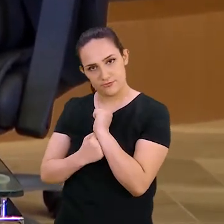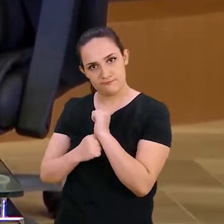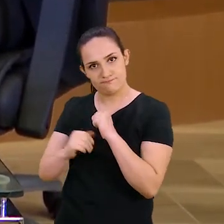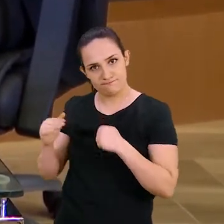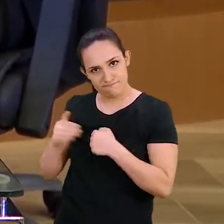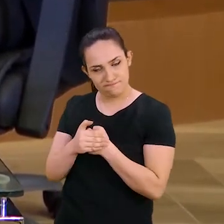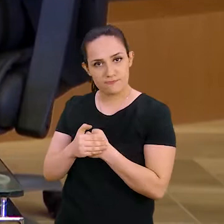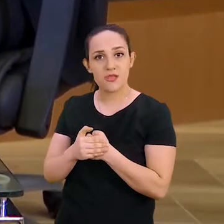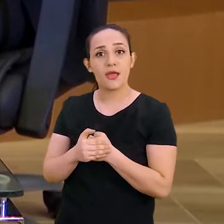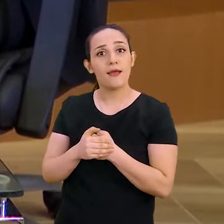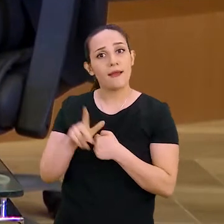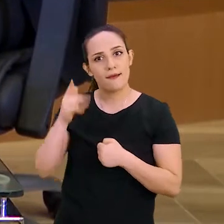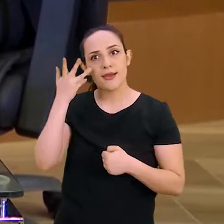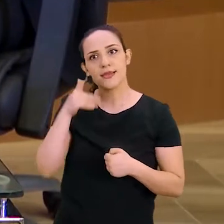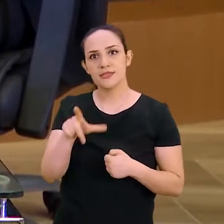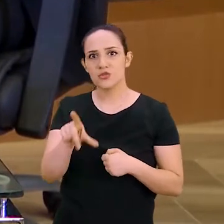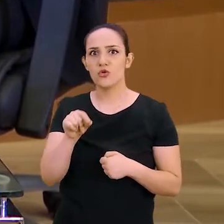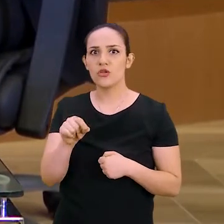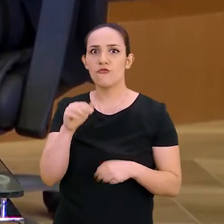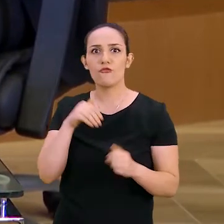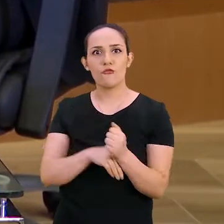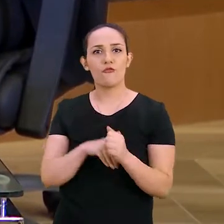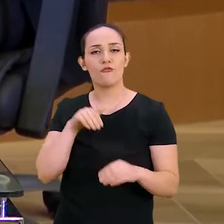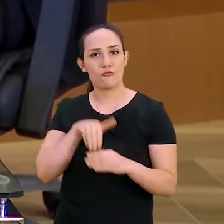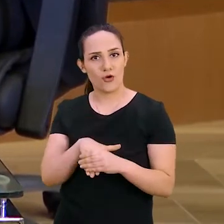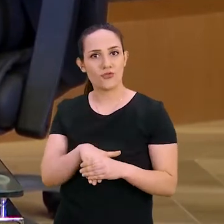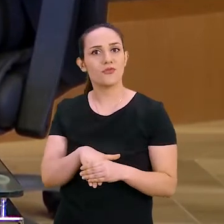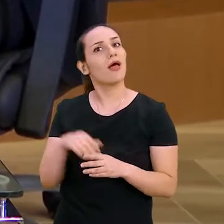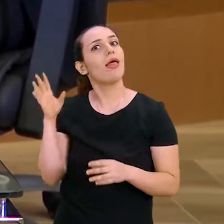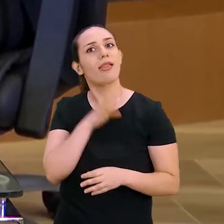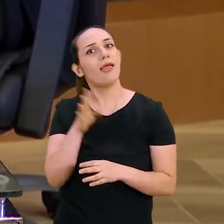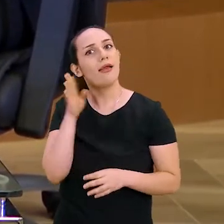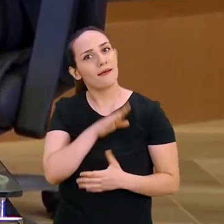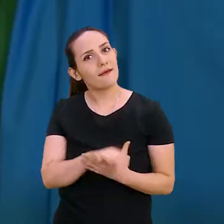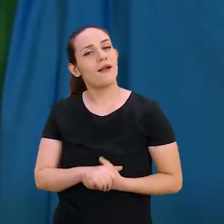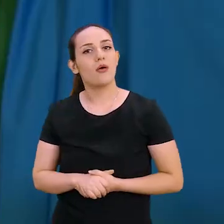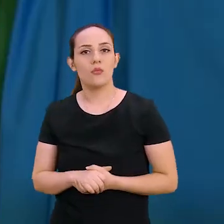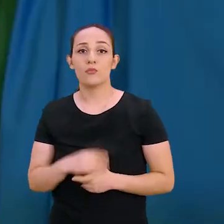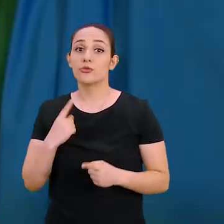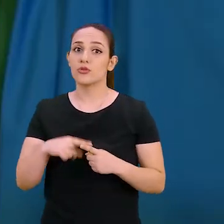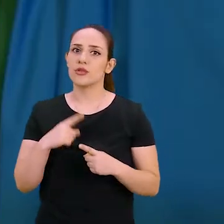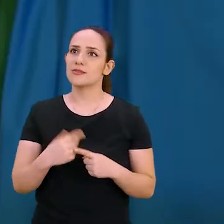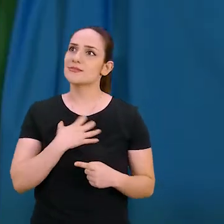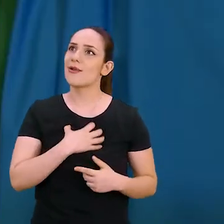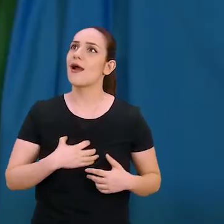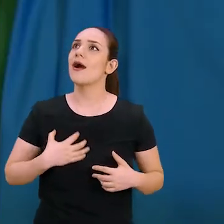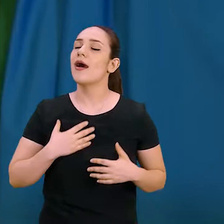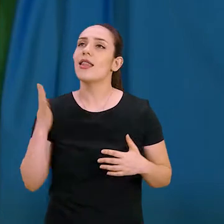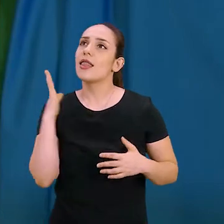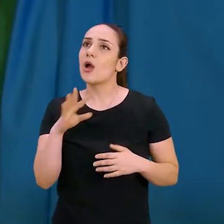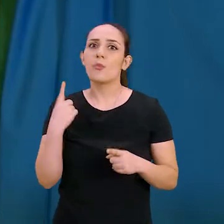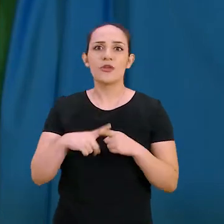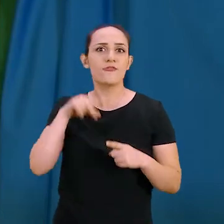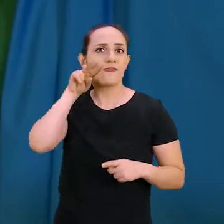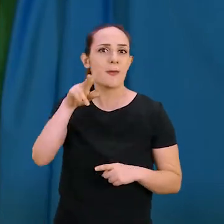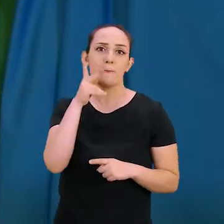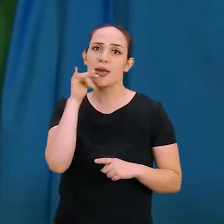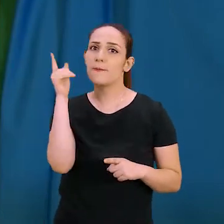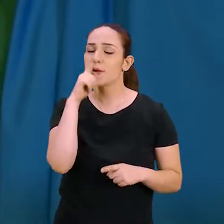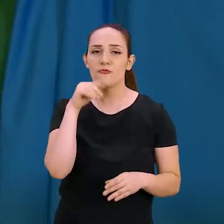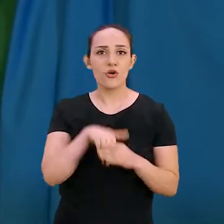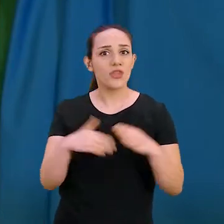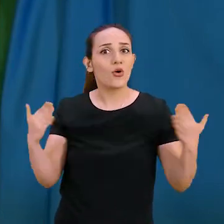eletrônica, e puderam votar. E ficaram muito empolgados, porque eles sabem que os pais votam. Então, eles tiveram contato